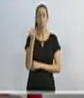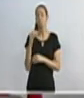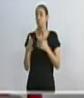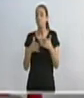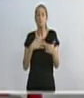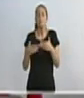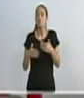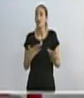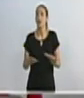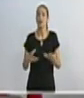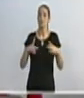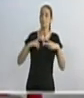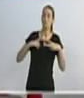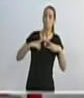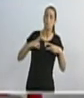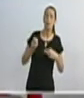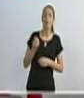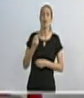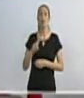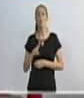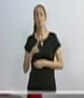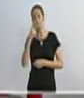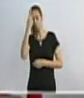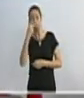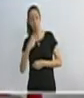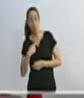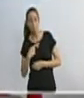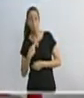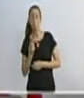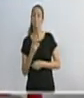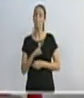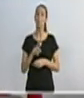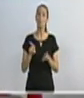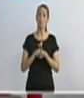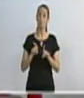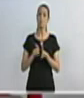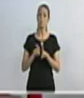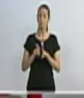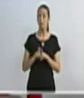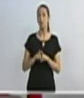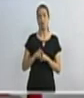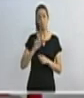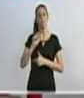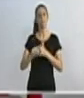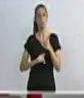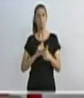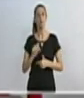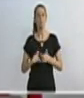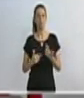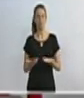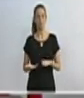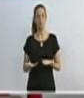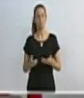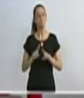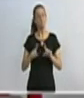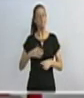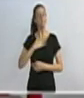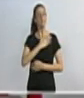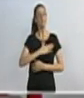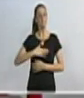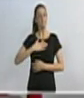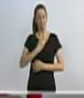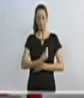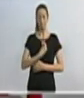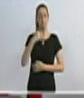seja particular, seja para uso pessoal, ou seja mesmo para o trabalho. E é uma grande satisfação estar aqui em